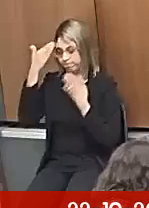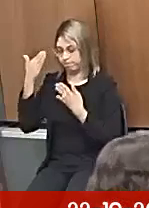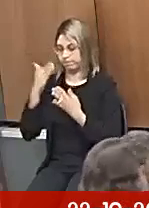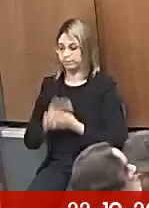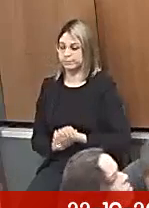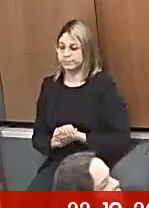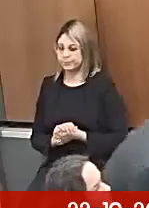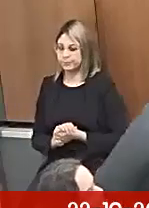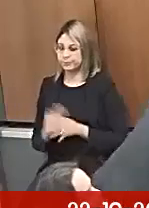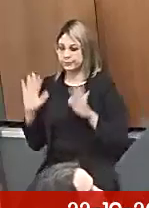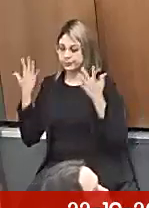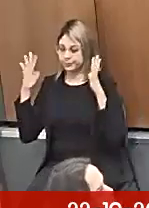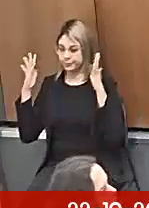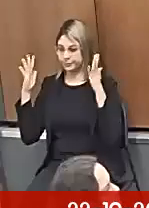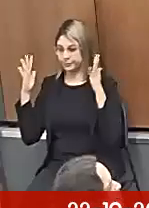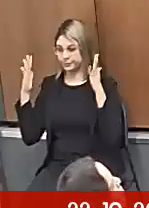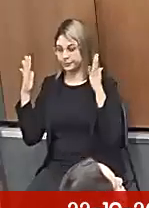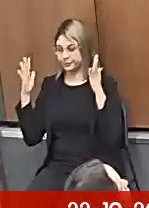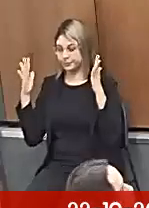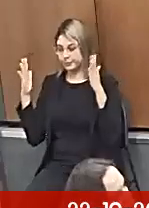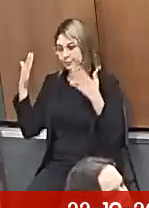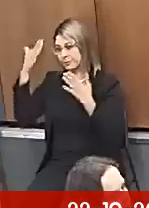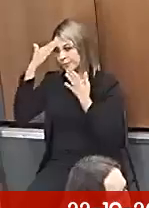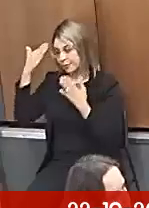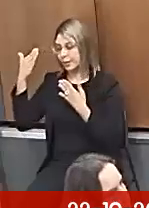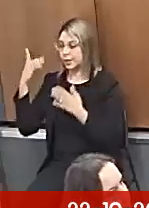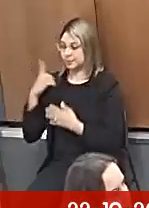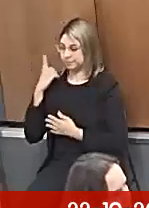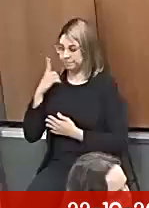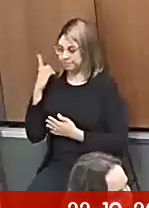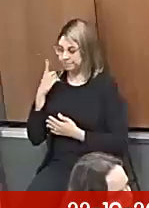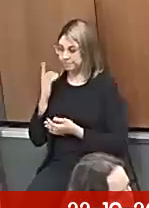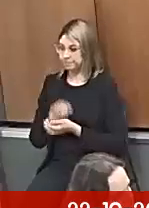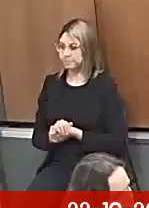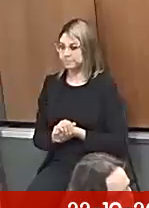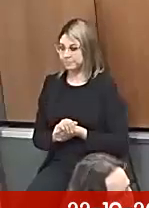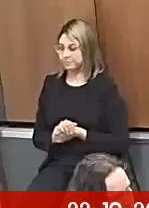obrigado. Muito obrigado, deputado professor Cleito.